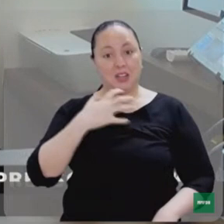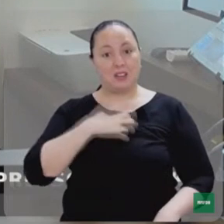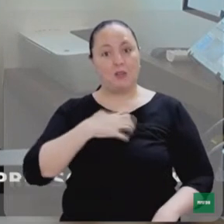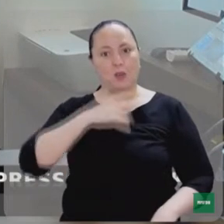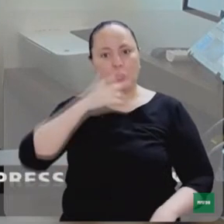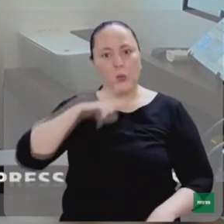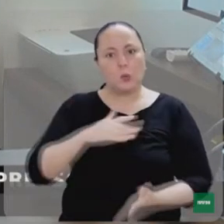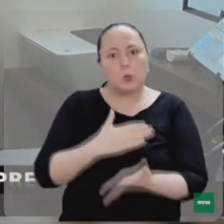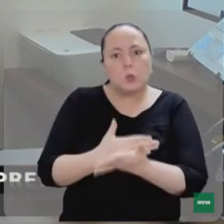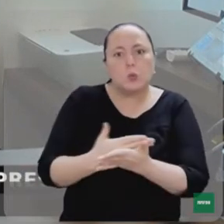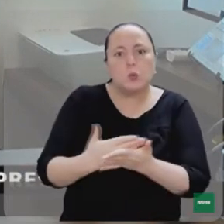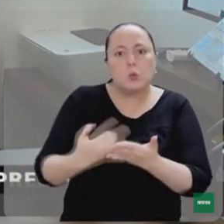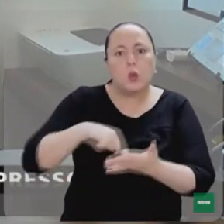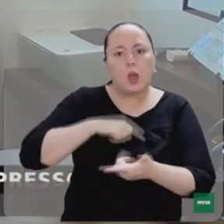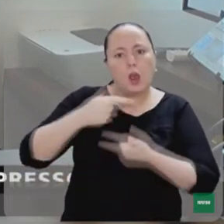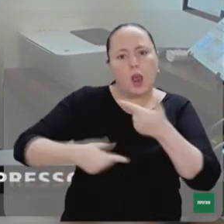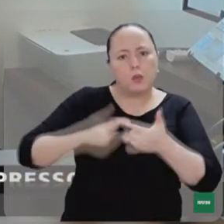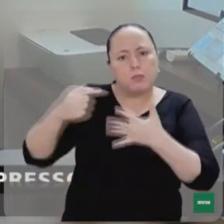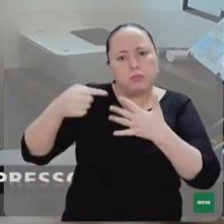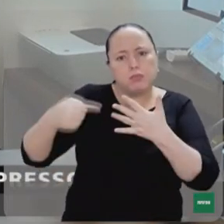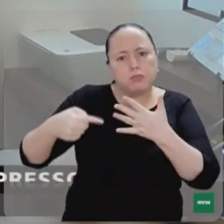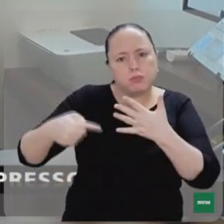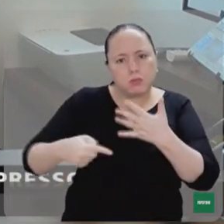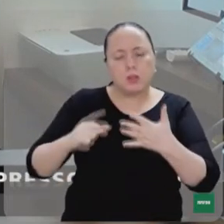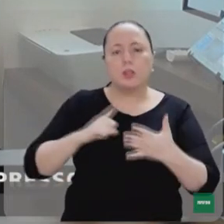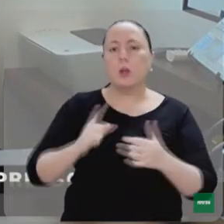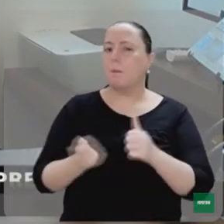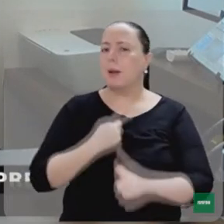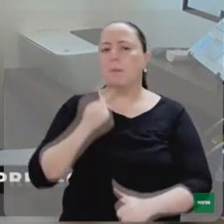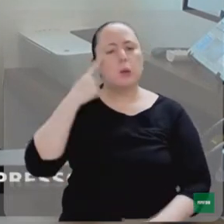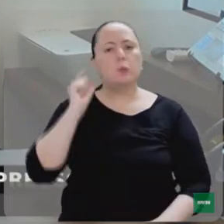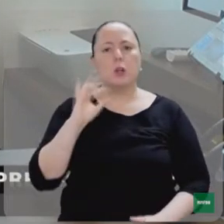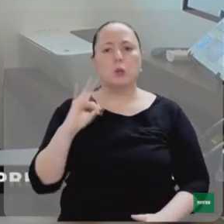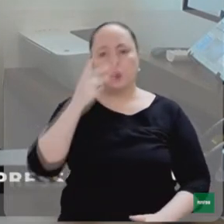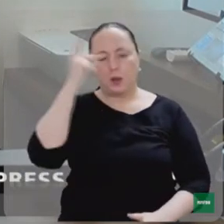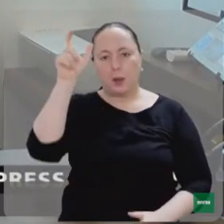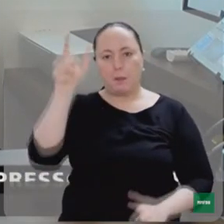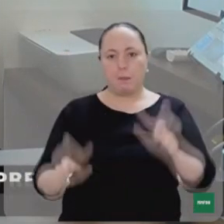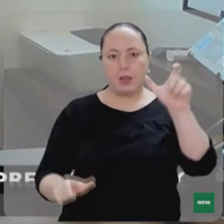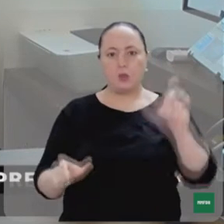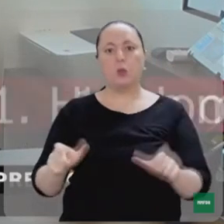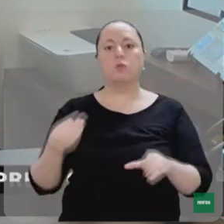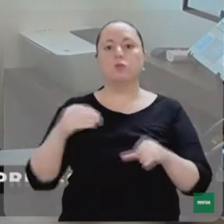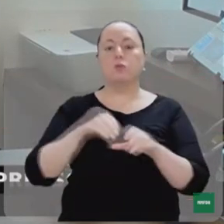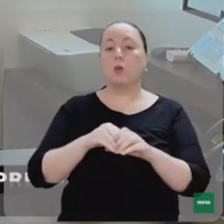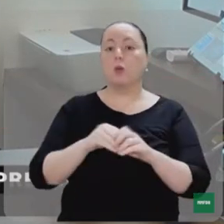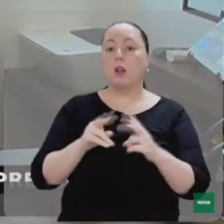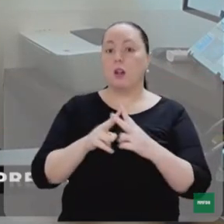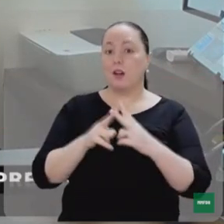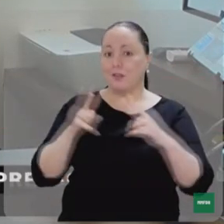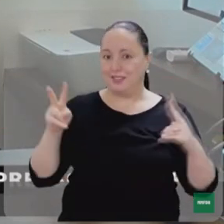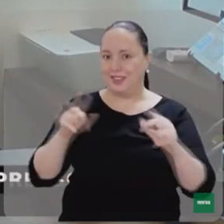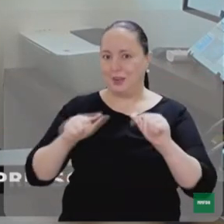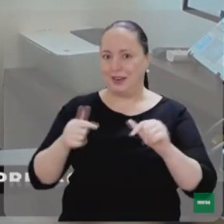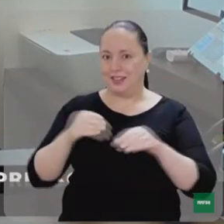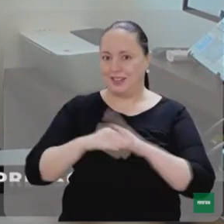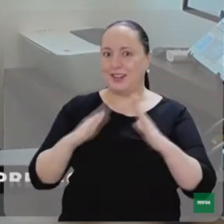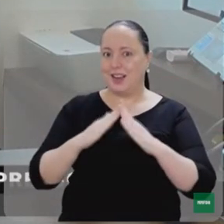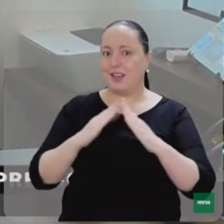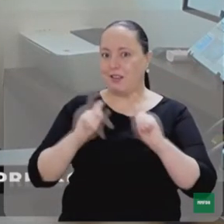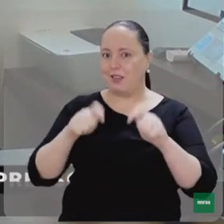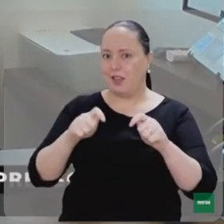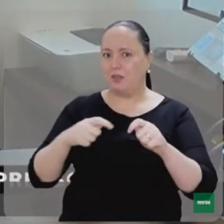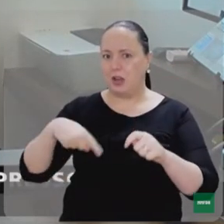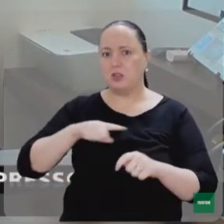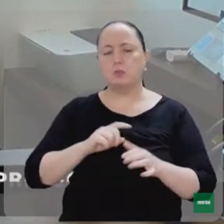forma, nós começamos as nossas ações, colocando em primeiro lugar todas as pessoas em home office que podiam ter essa